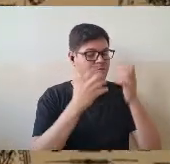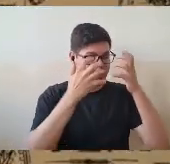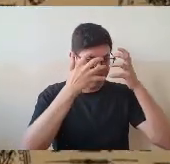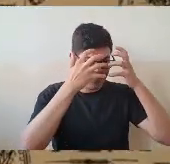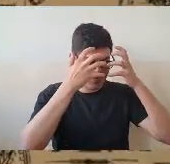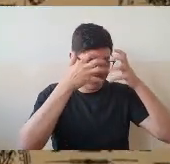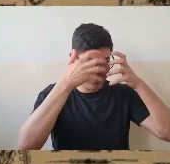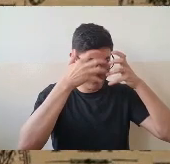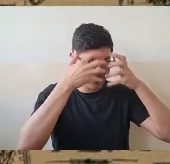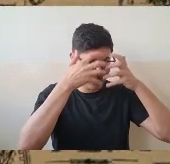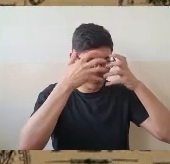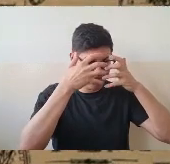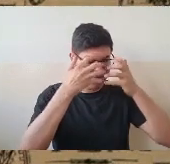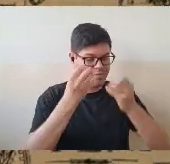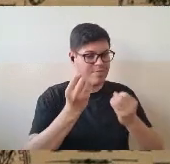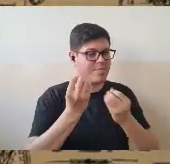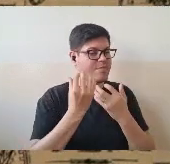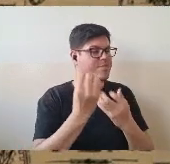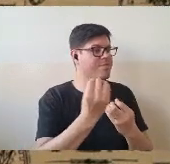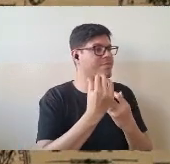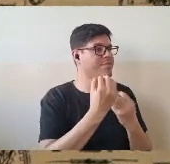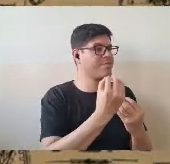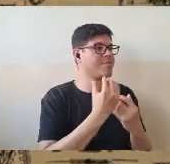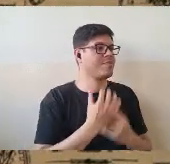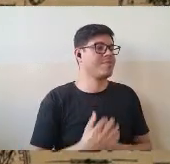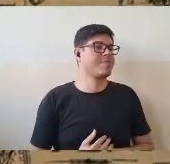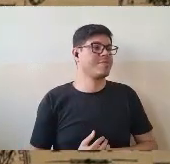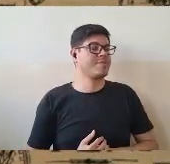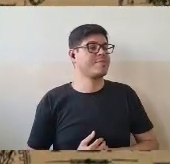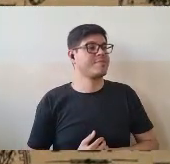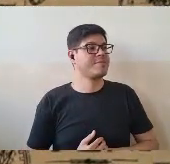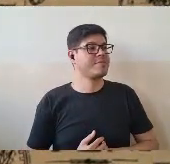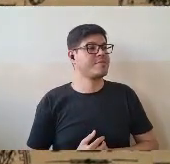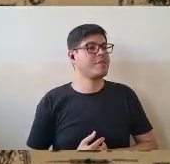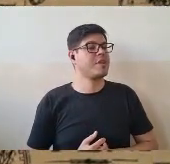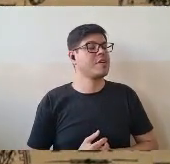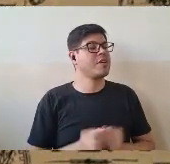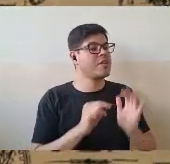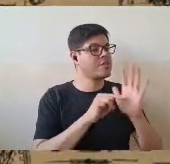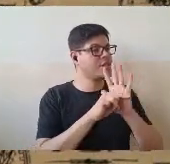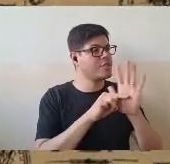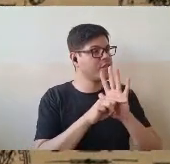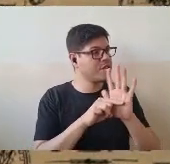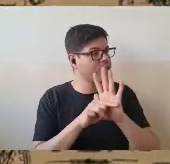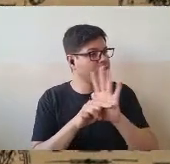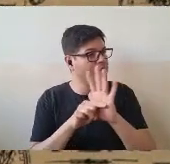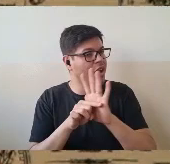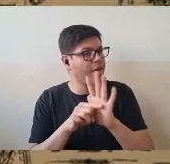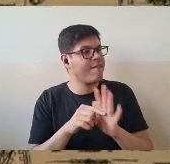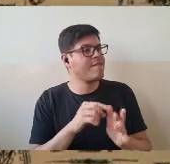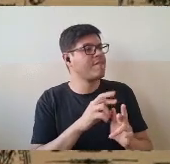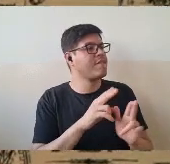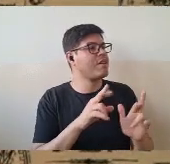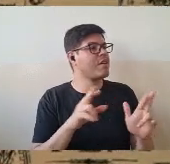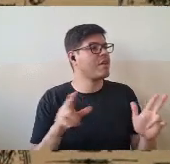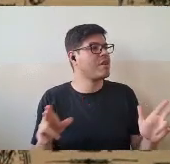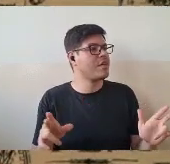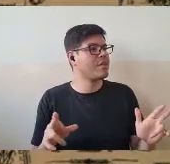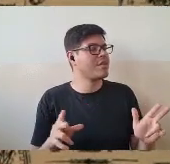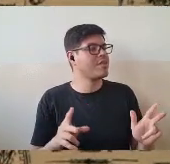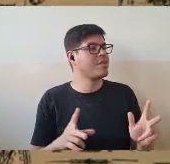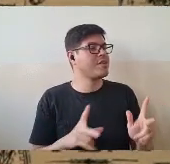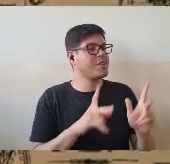permitiu. Eu vou te falar, vou abrir a caixa de segredo íntima minha. Puxa Eu vida. vindo, tá,